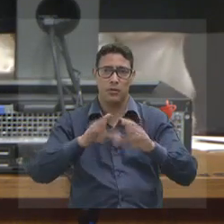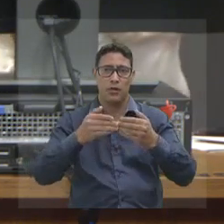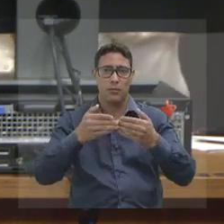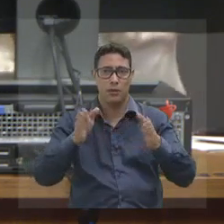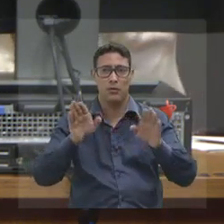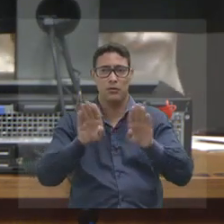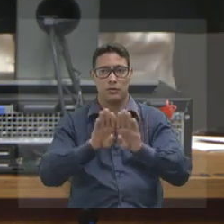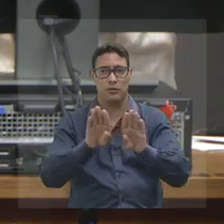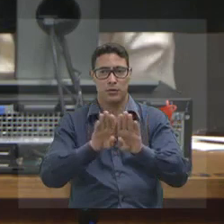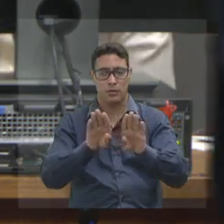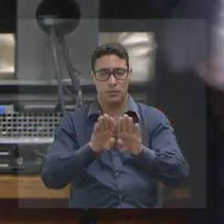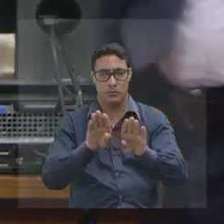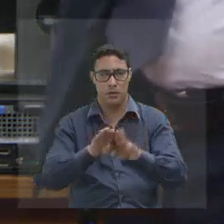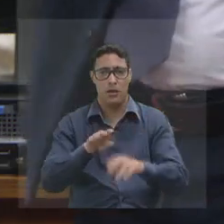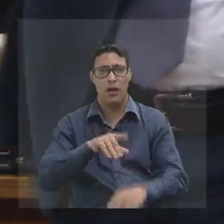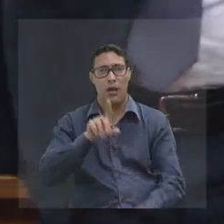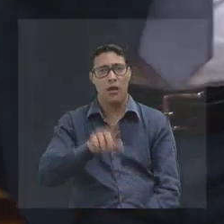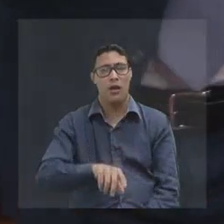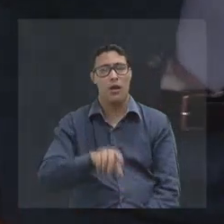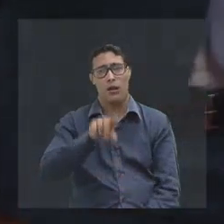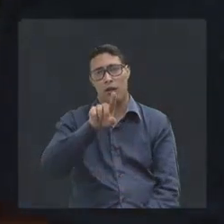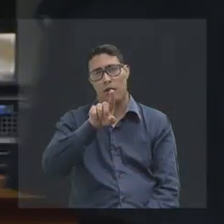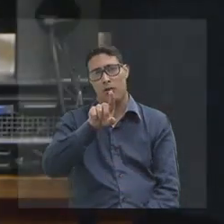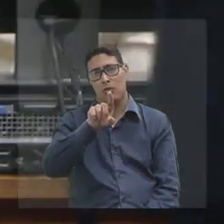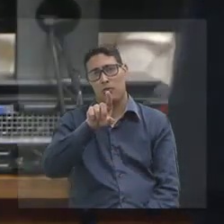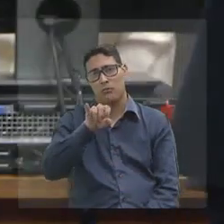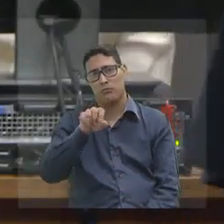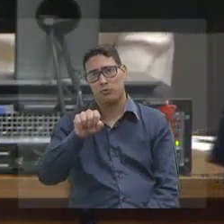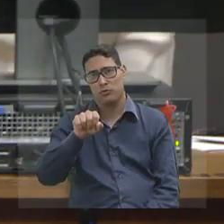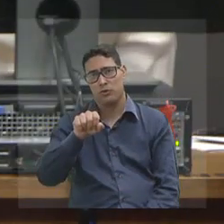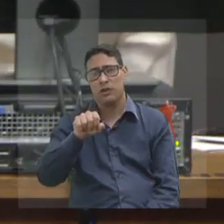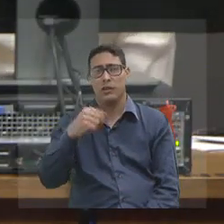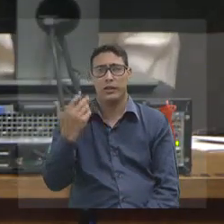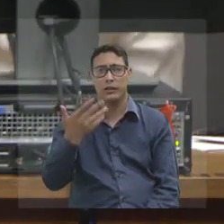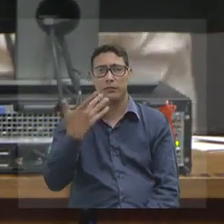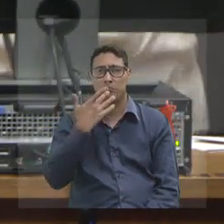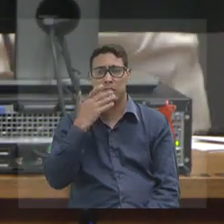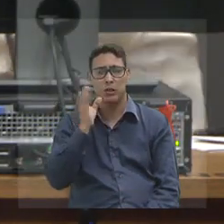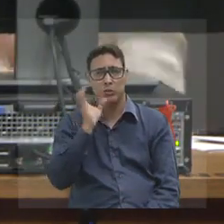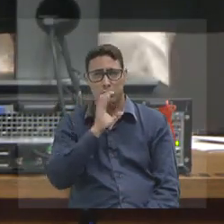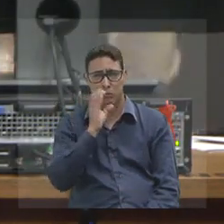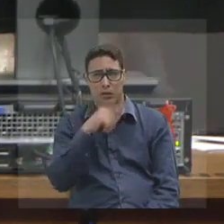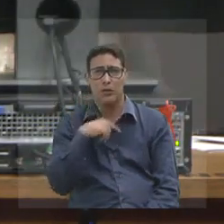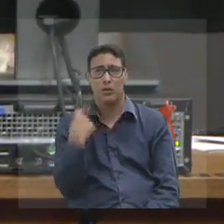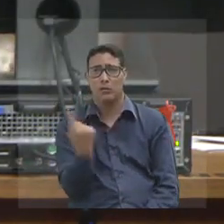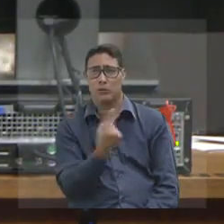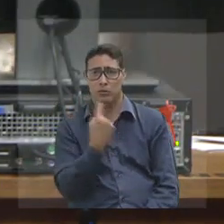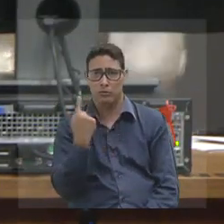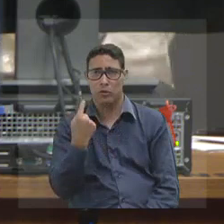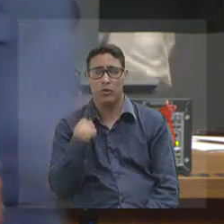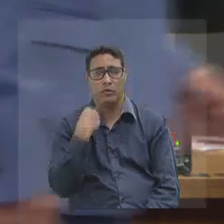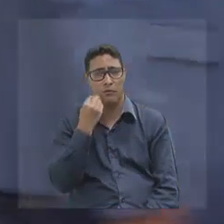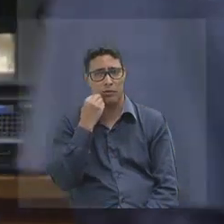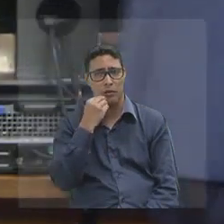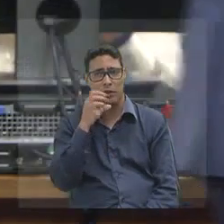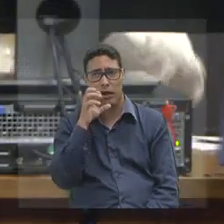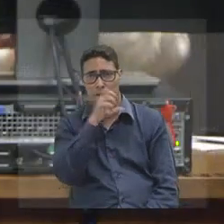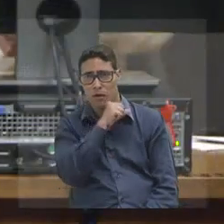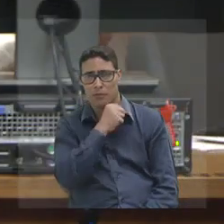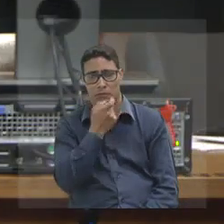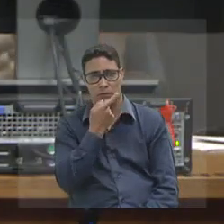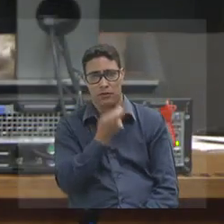é um dia que é bem corrido para todos nós eu vou procurar ser o mais breve possível